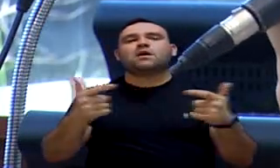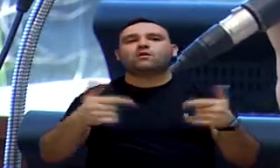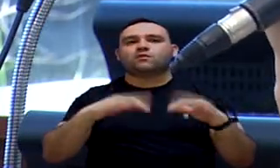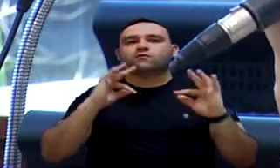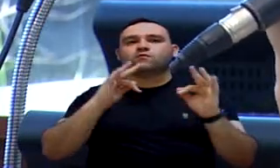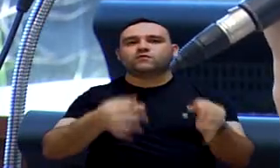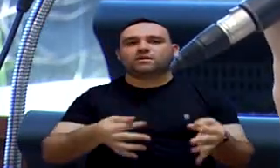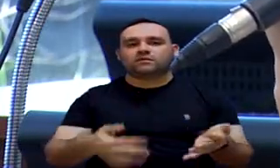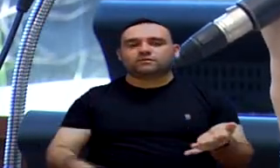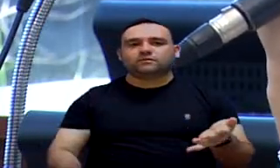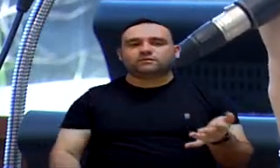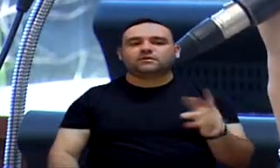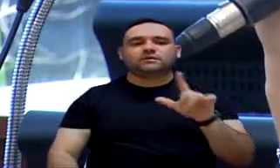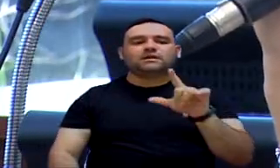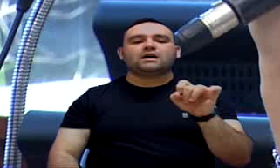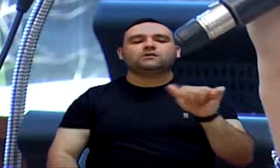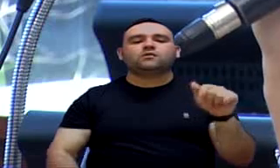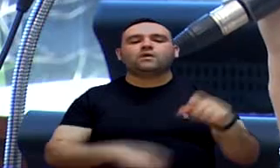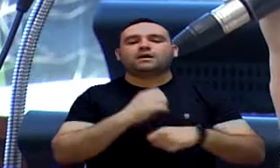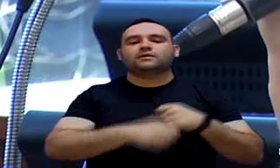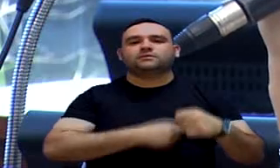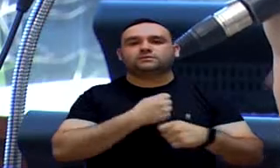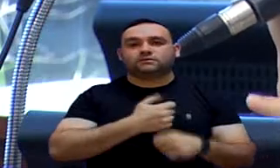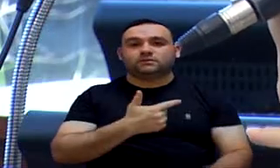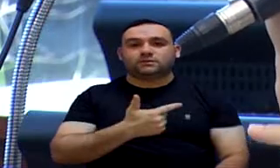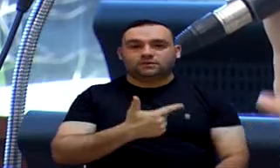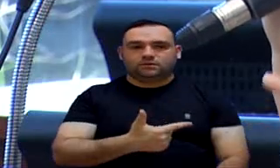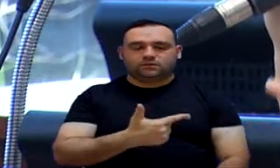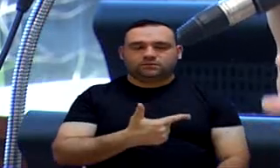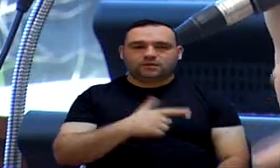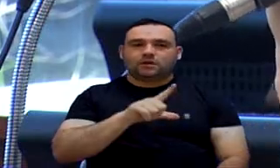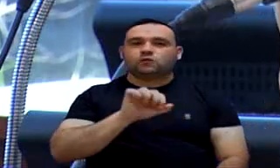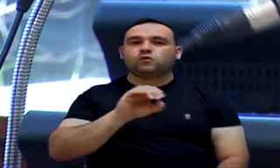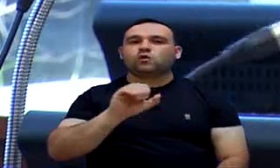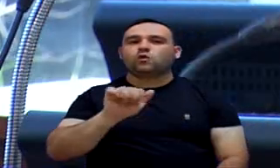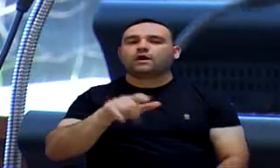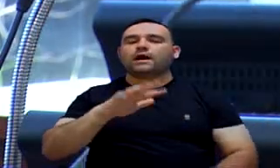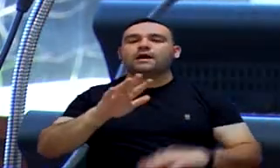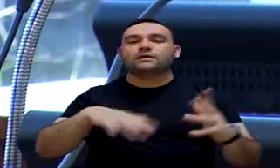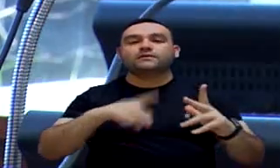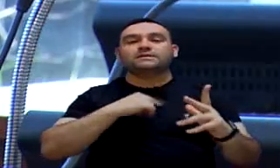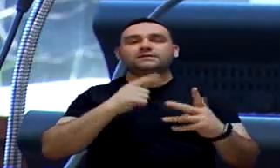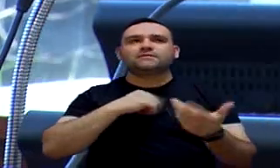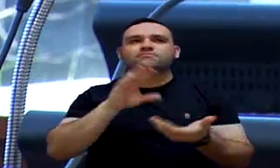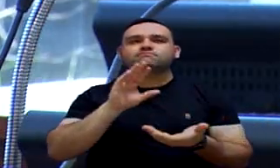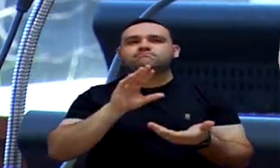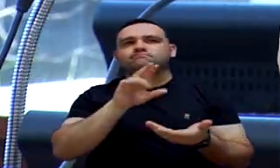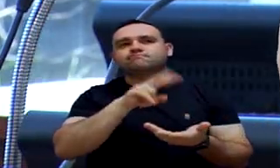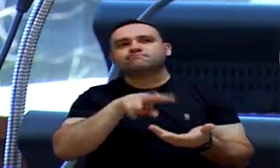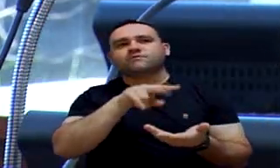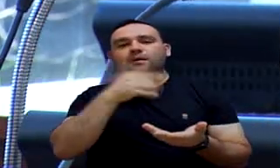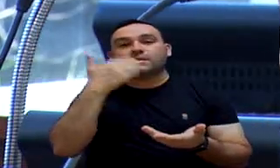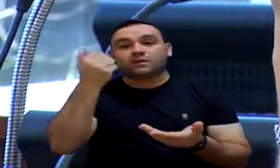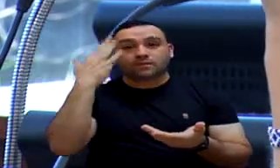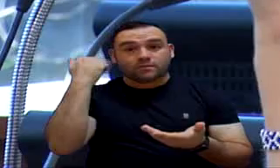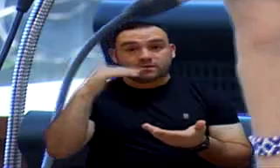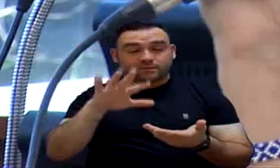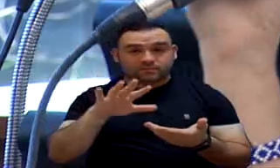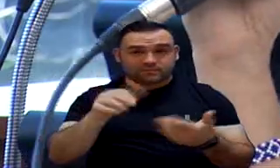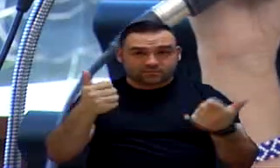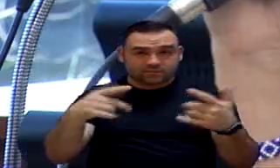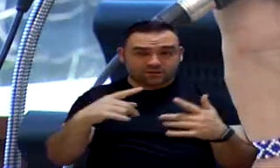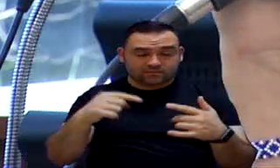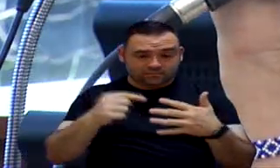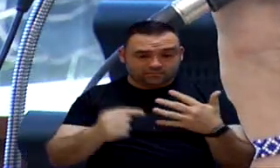final na lua de 2000 agora na lua talvez tenha um parâmetro melhor mas quando